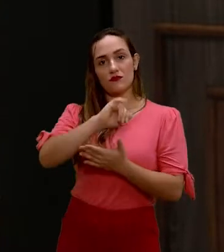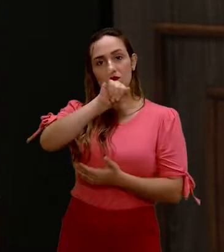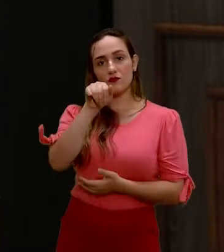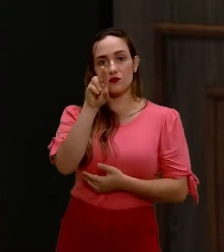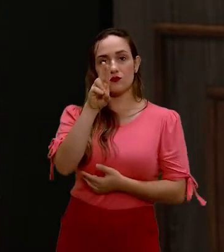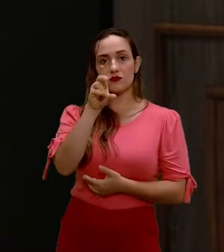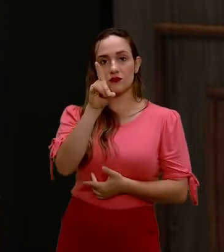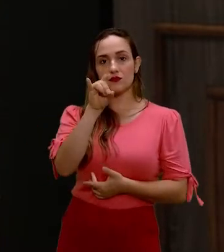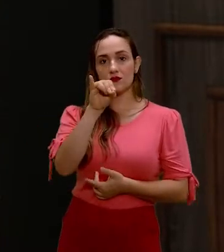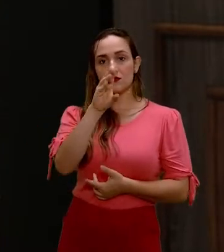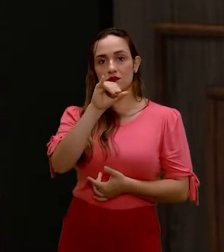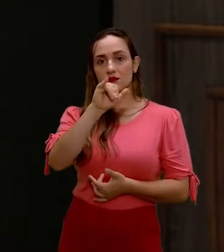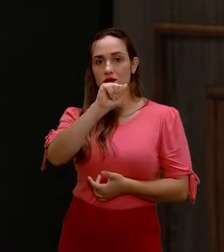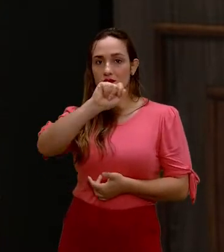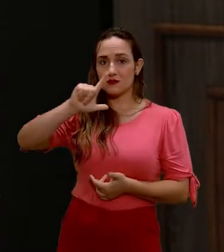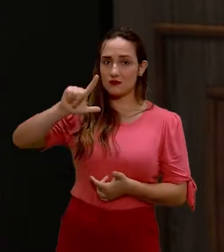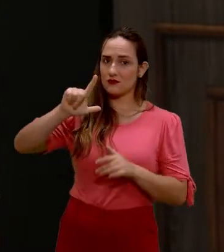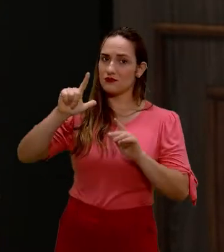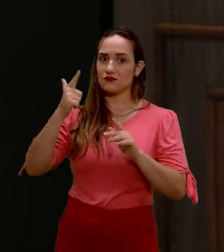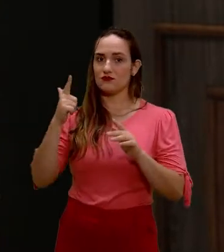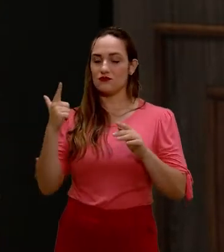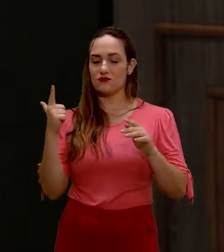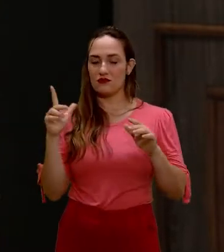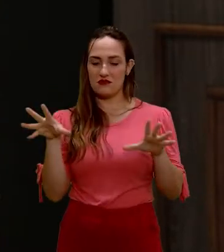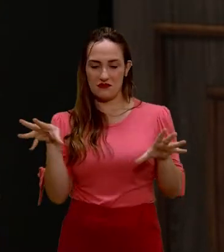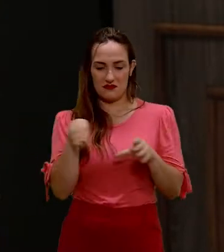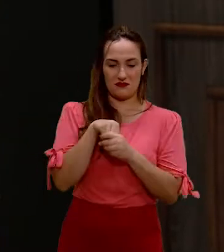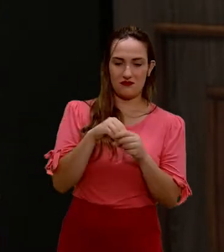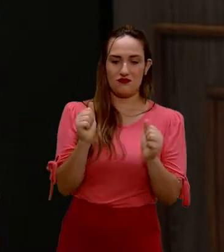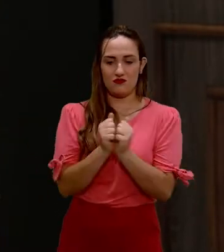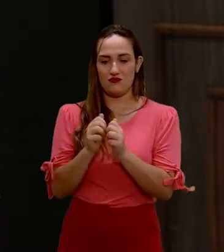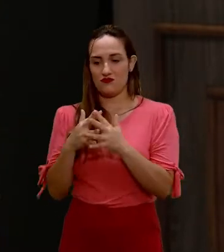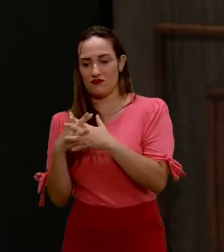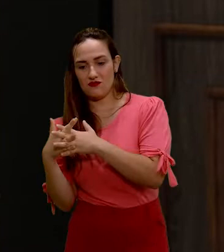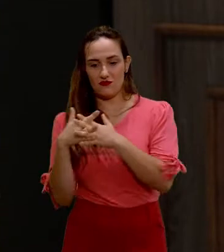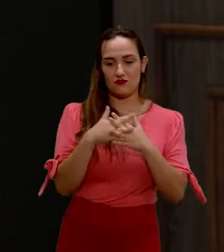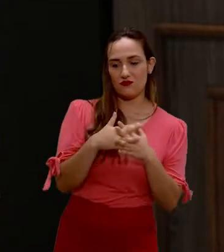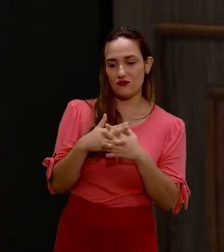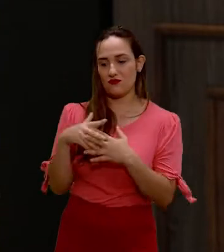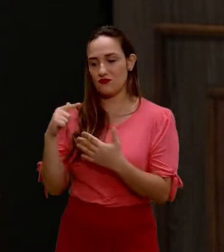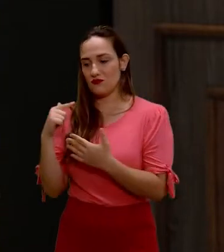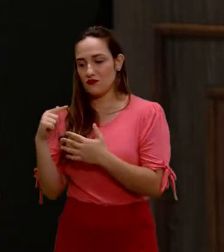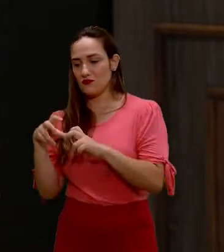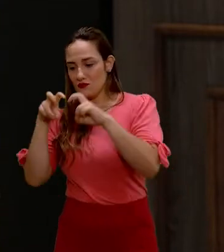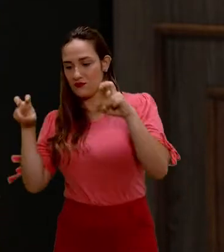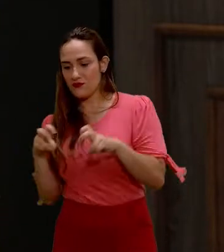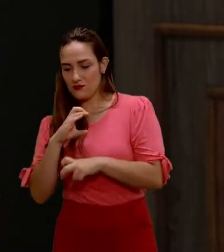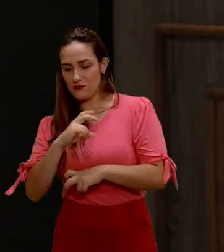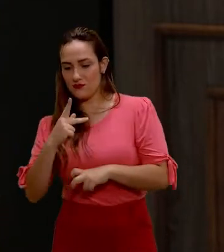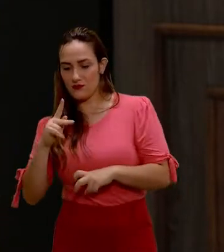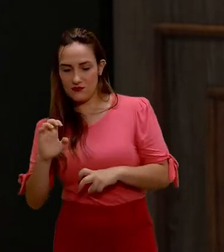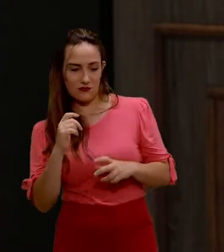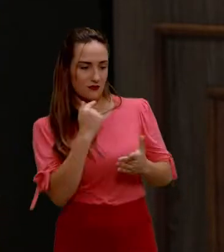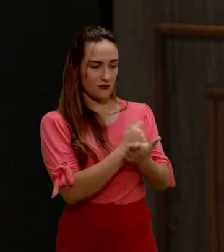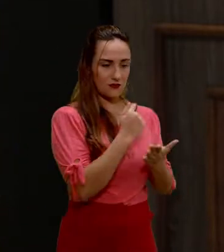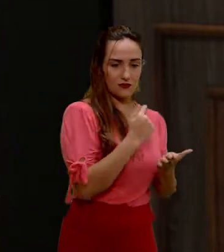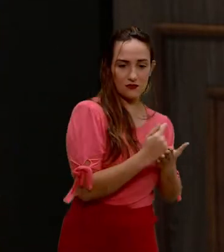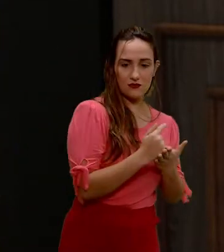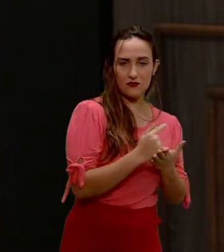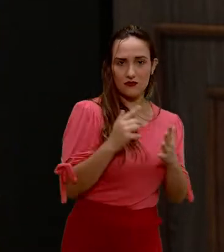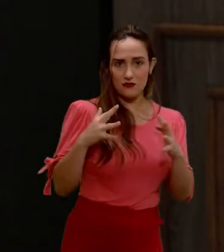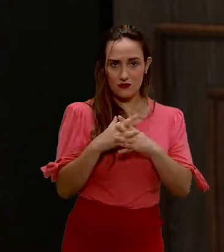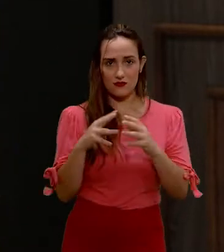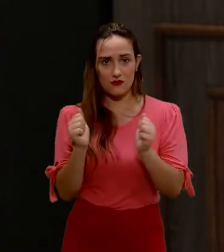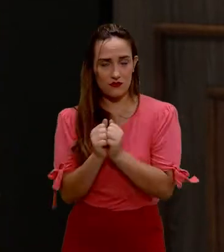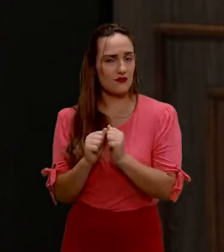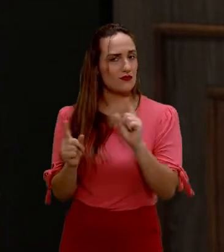judiciais. Então ela não se confunde com o cartório, tanto que a figura do cartório continua